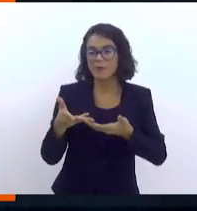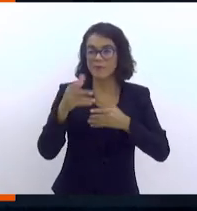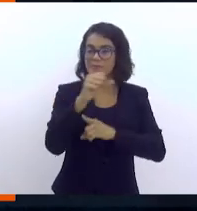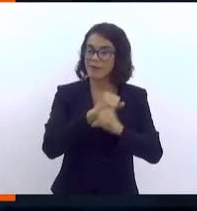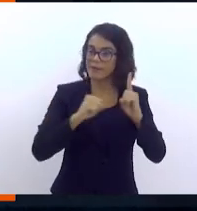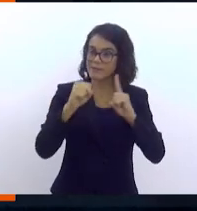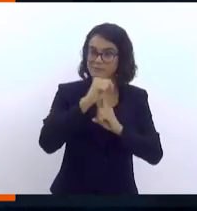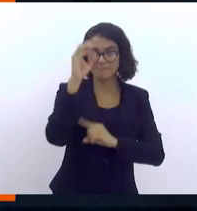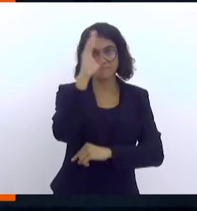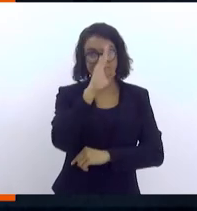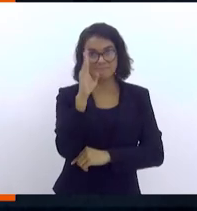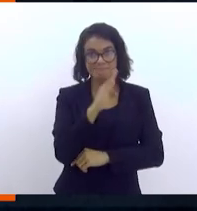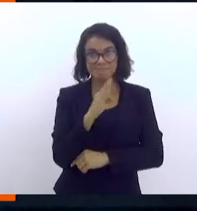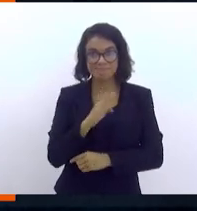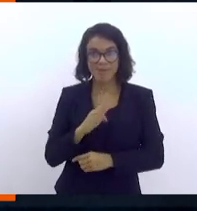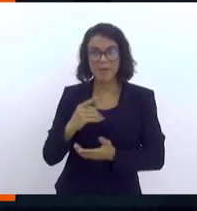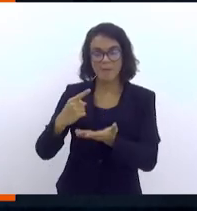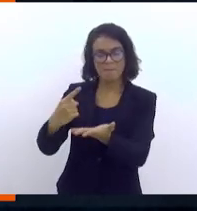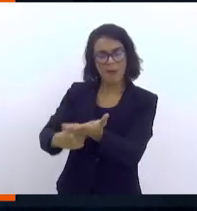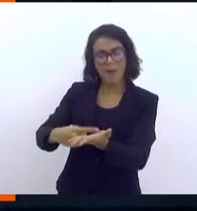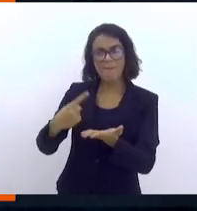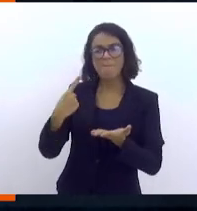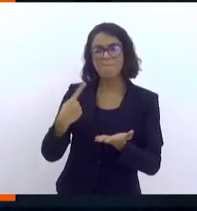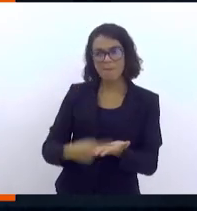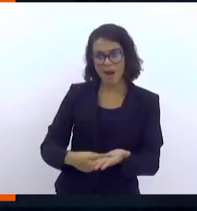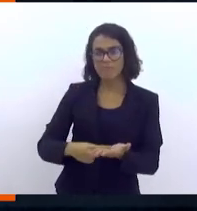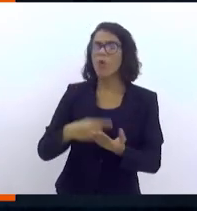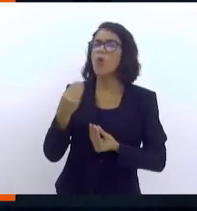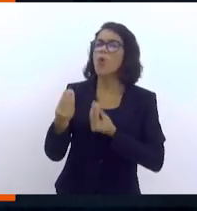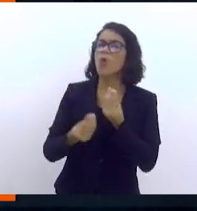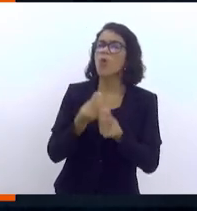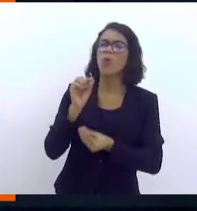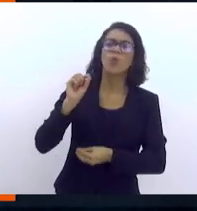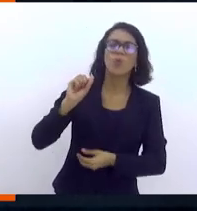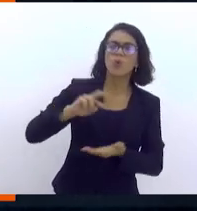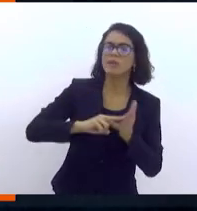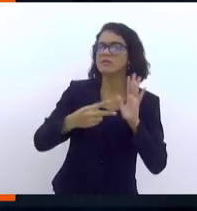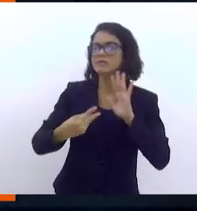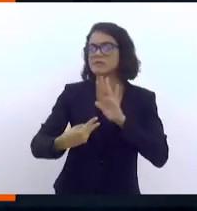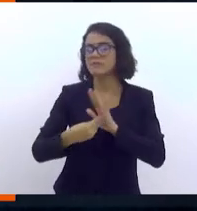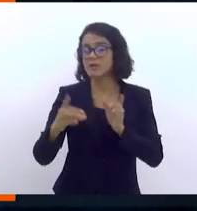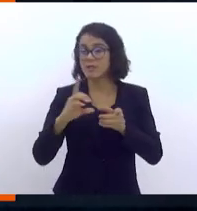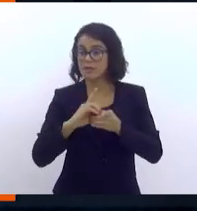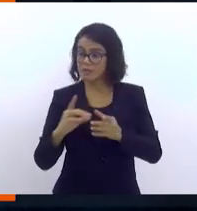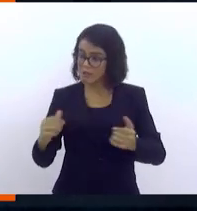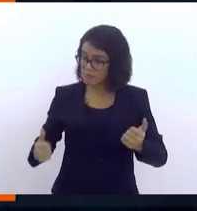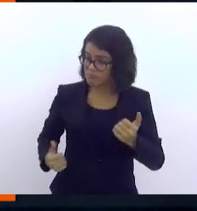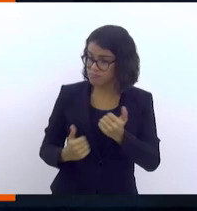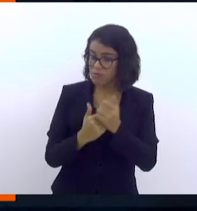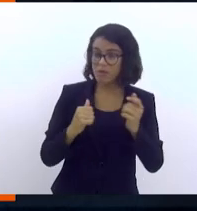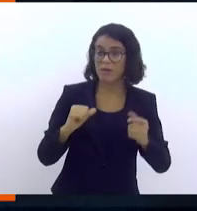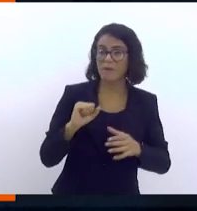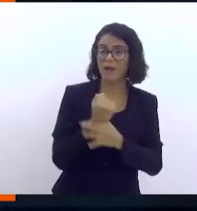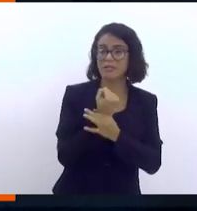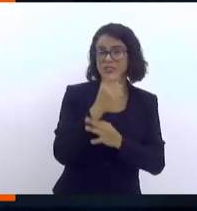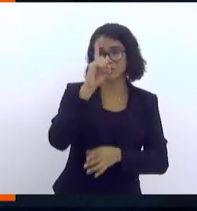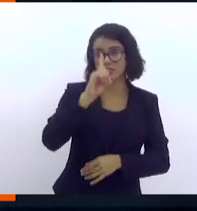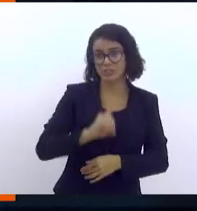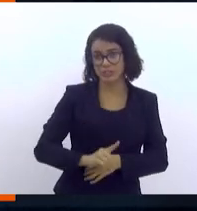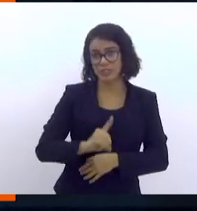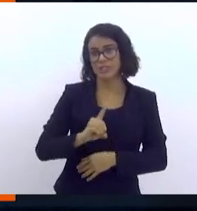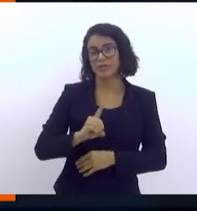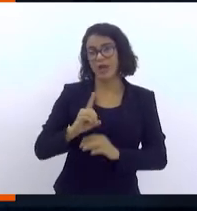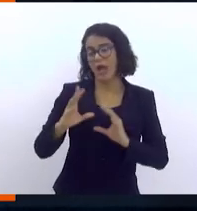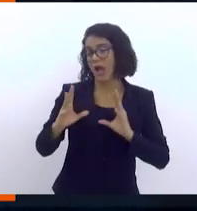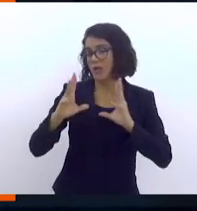a sociedade brasileira repaku e o seu entendimento sobre o que é democracia e se una para garantir direitos a todos e a todos